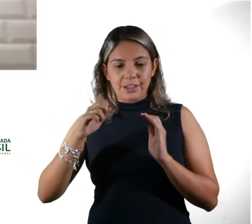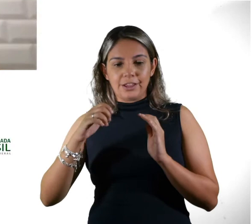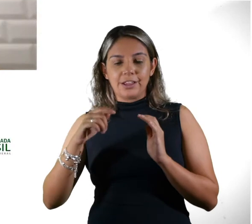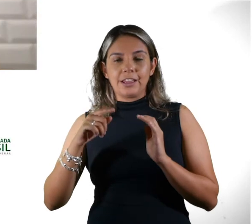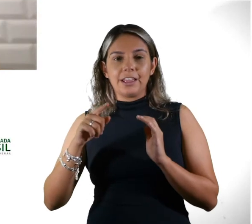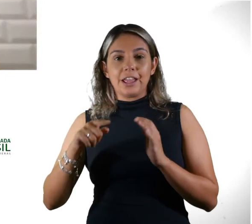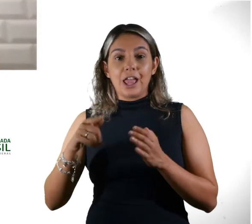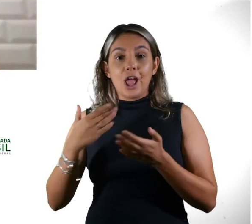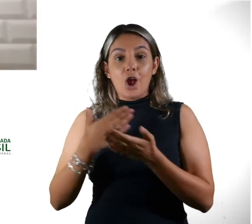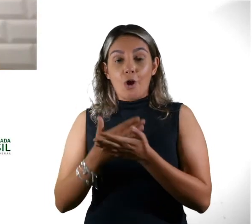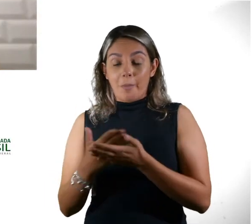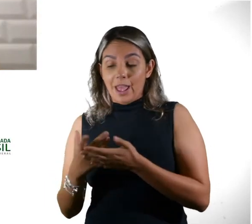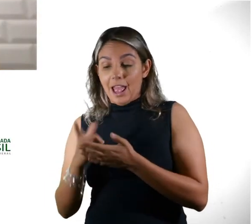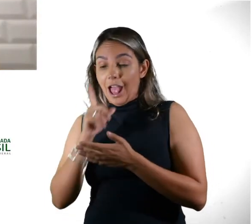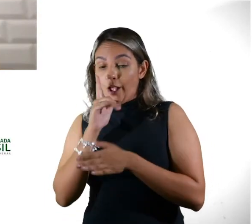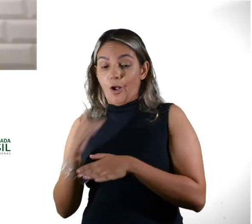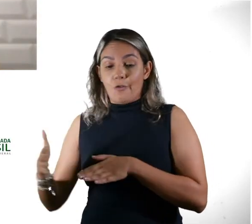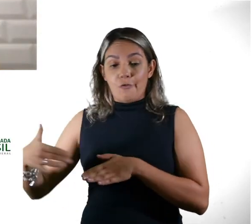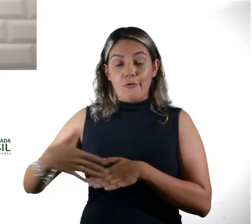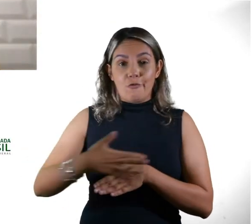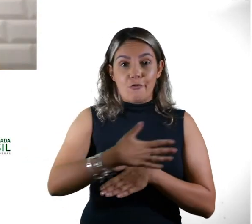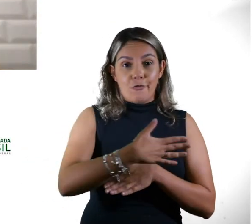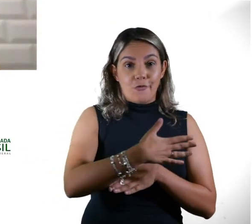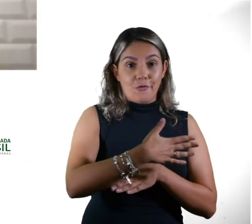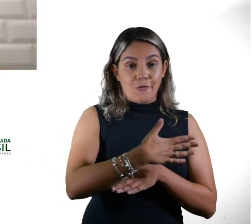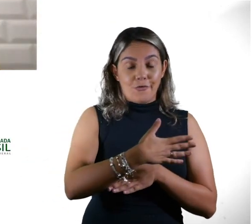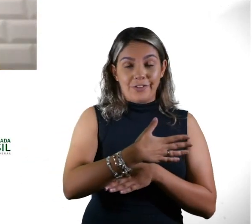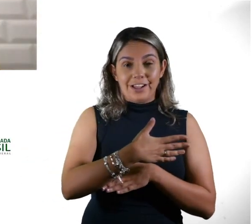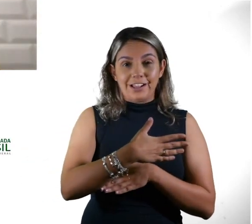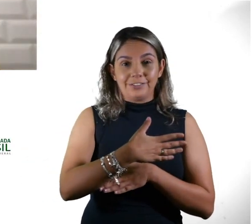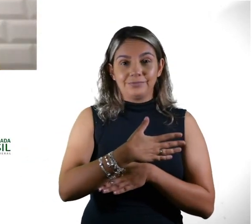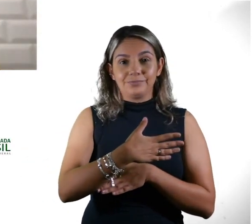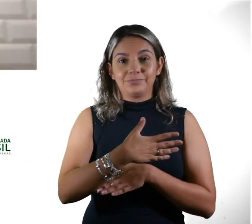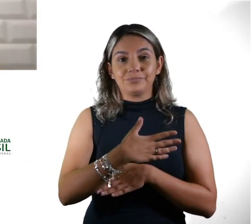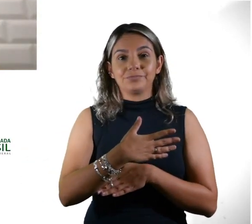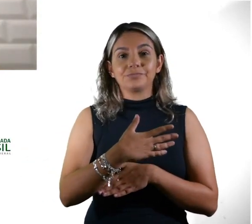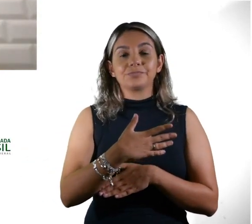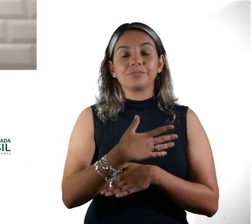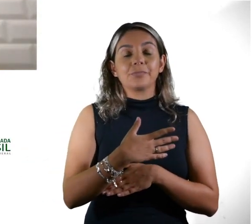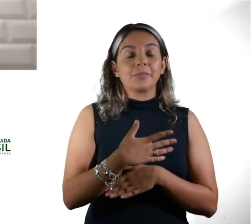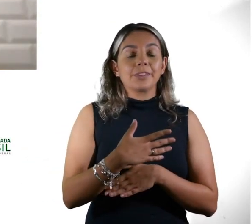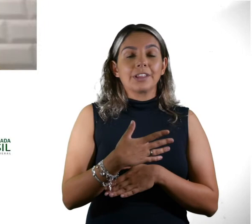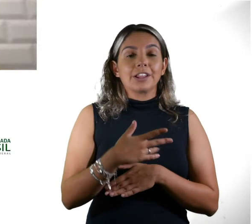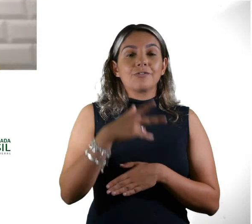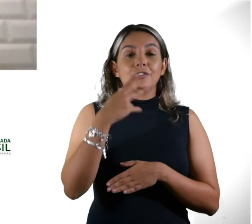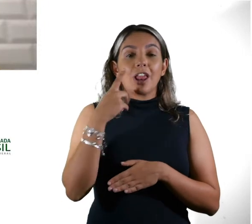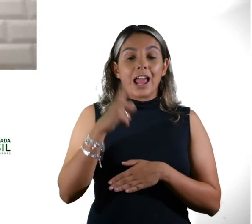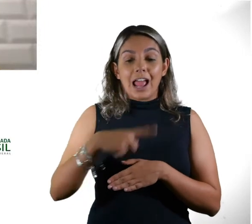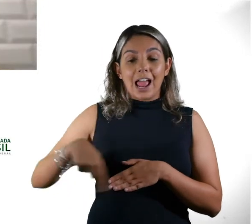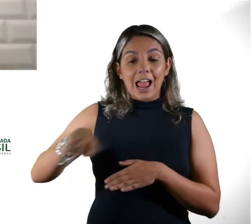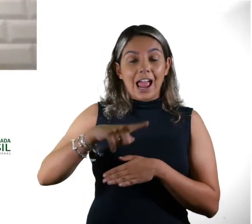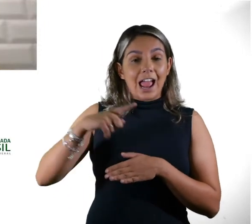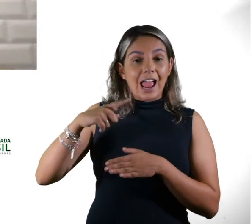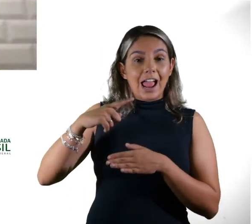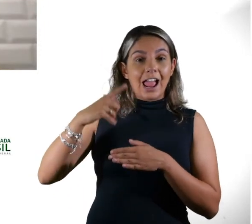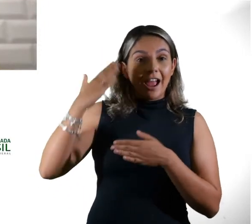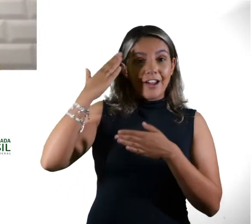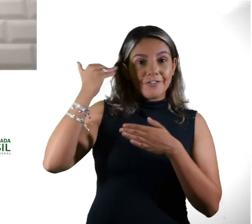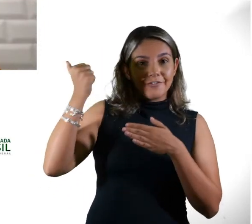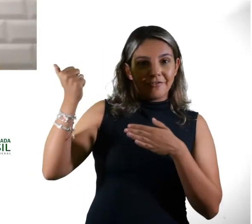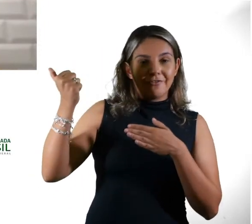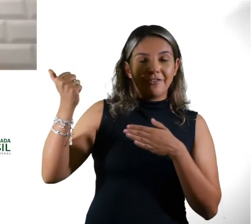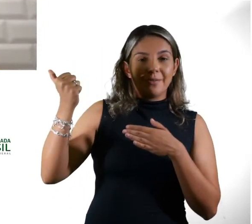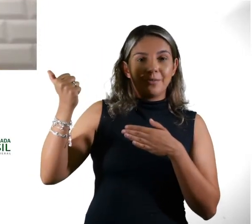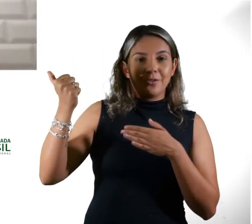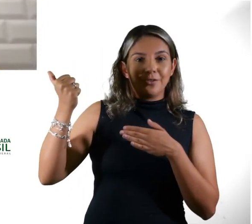não é? O Landino estava preso em Cabo Verde, no Tarrafal, por ter